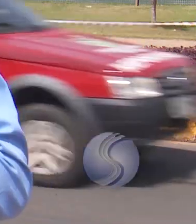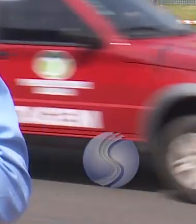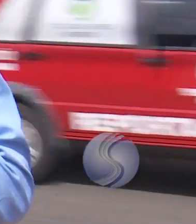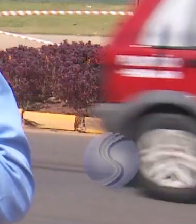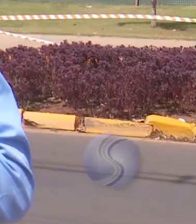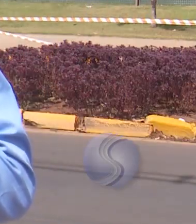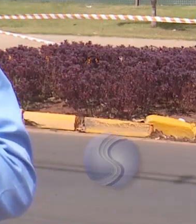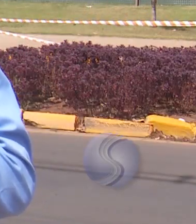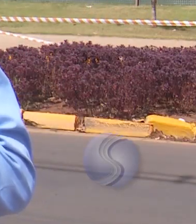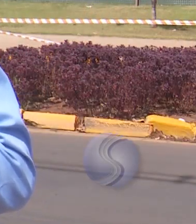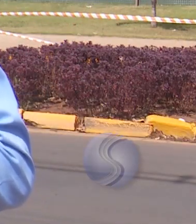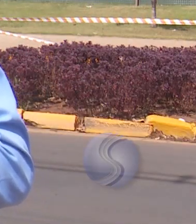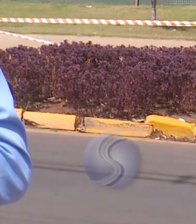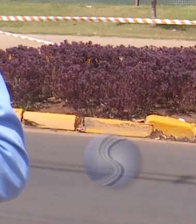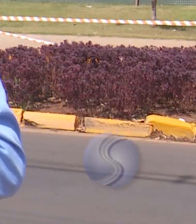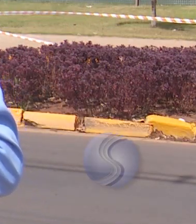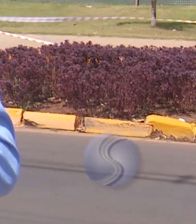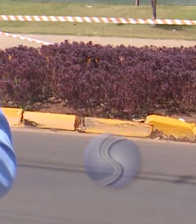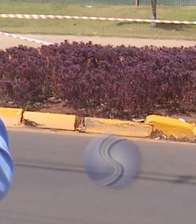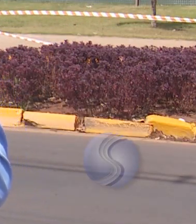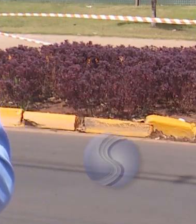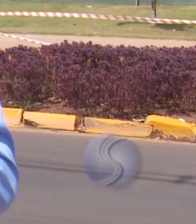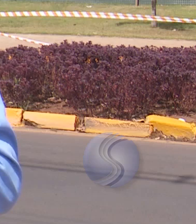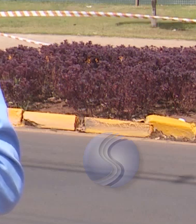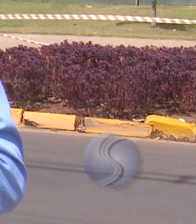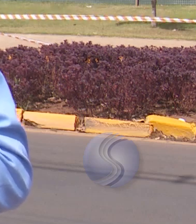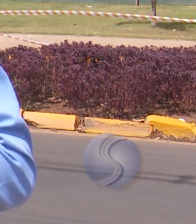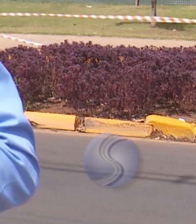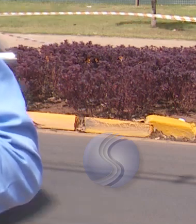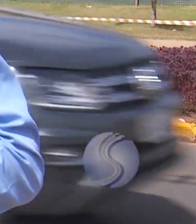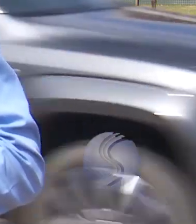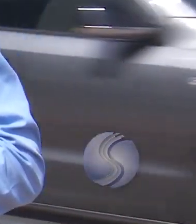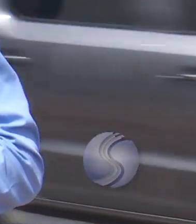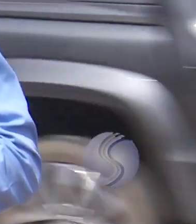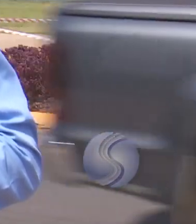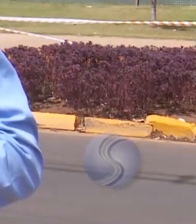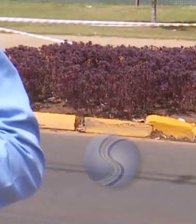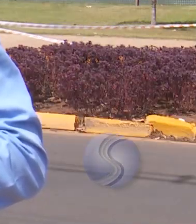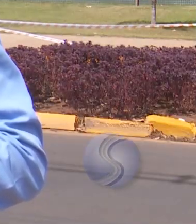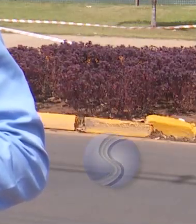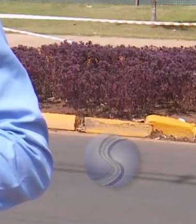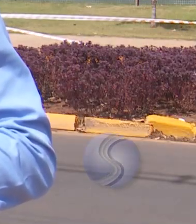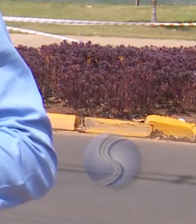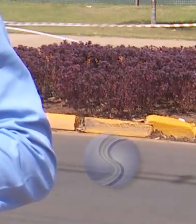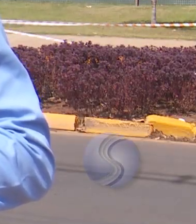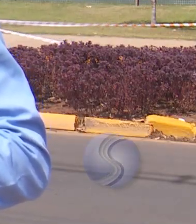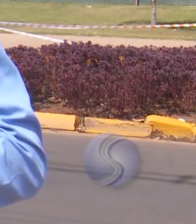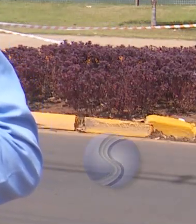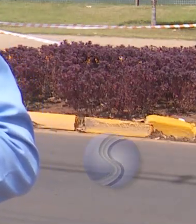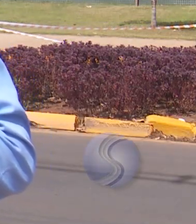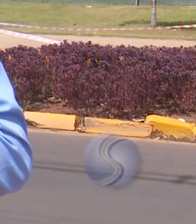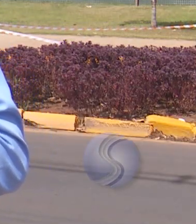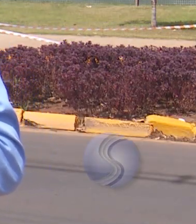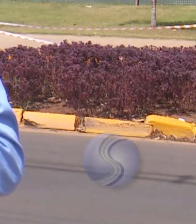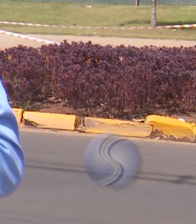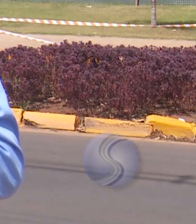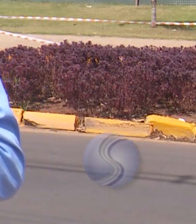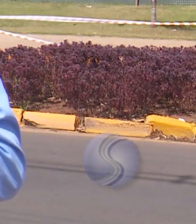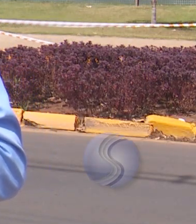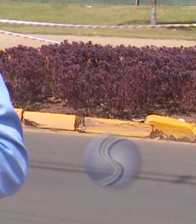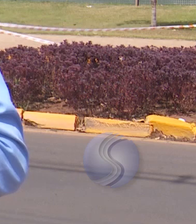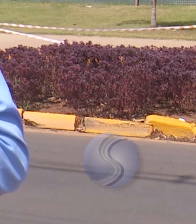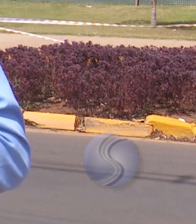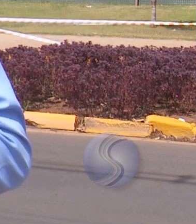senhora que ganharam alta na tarde de ontem, de acordo com a informação do secretário municipal de saúde. Ele também traz o